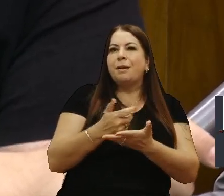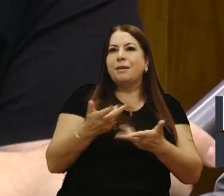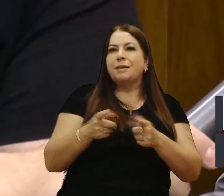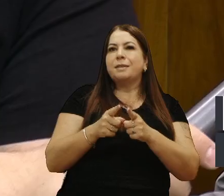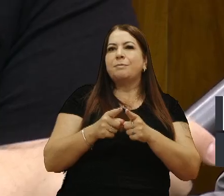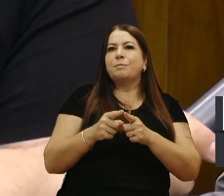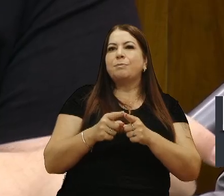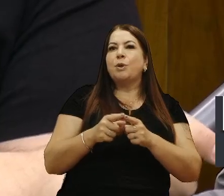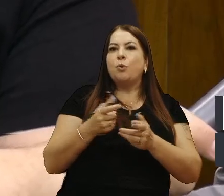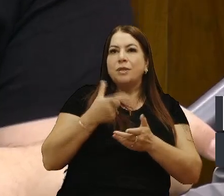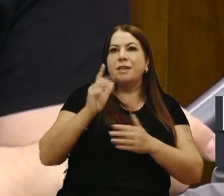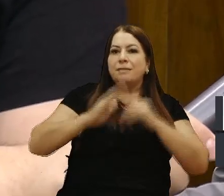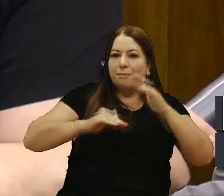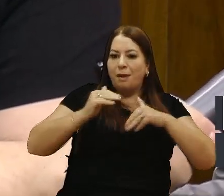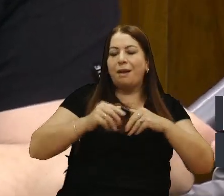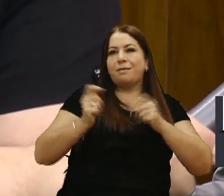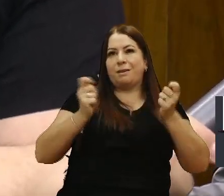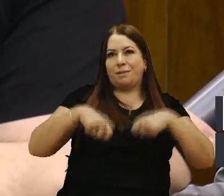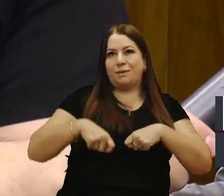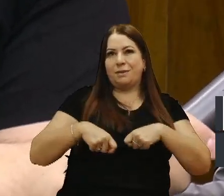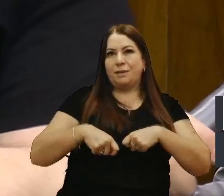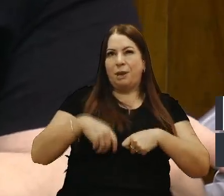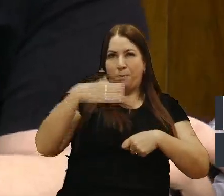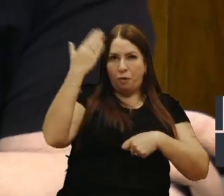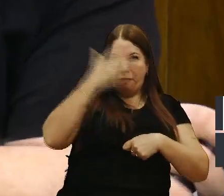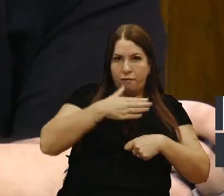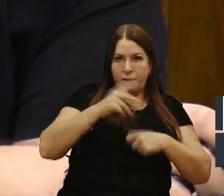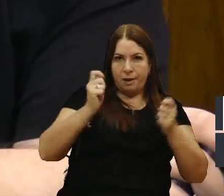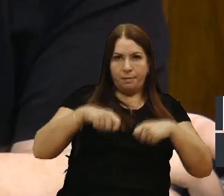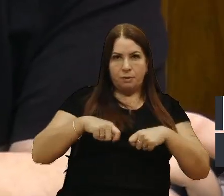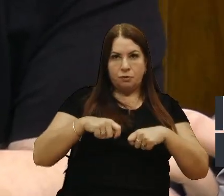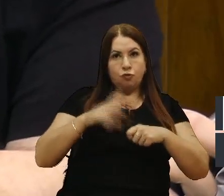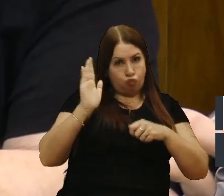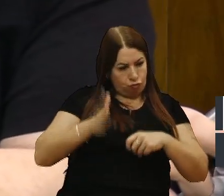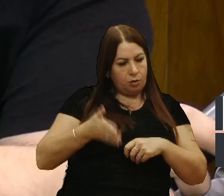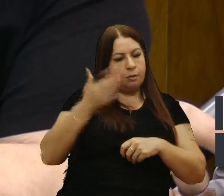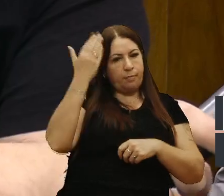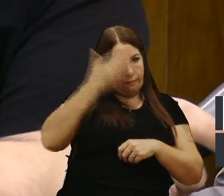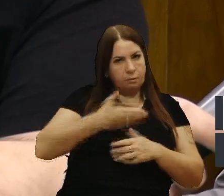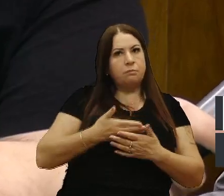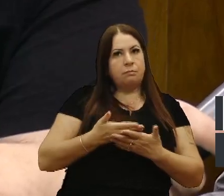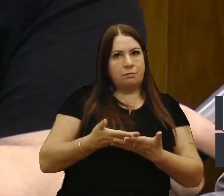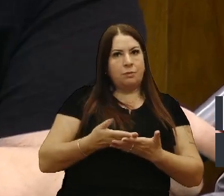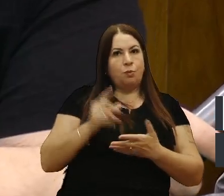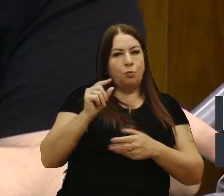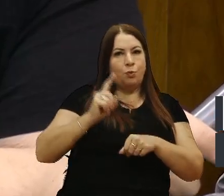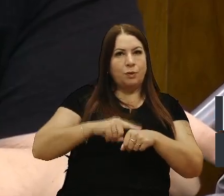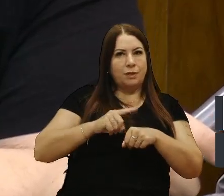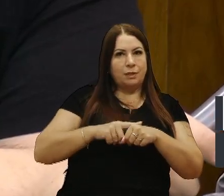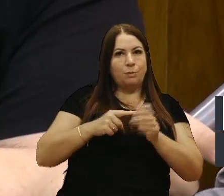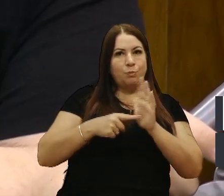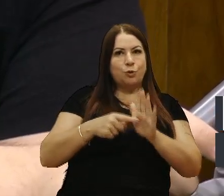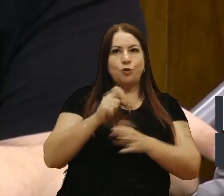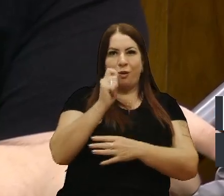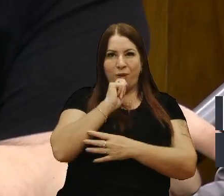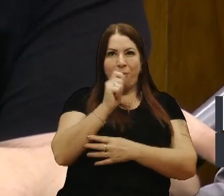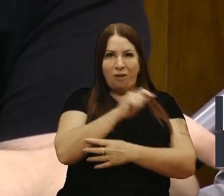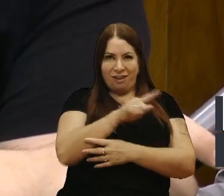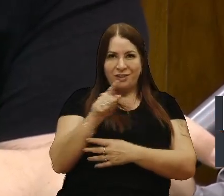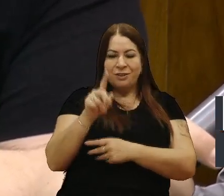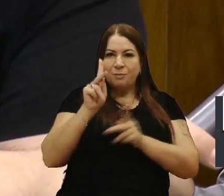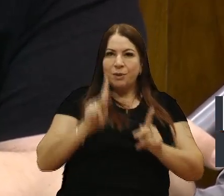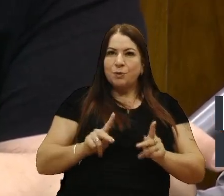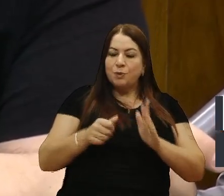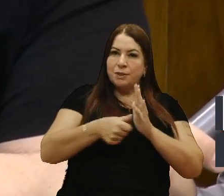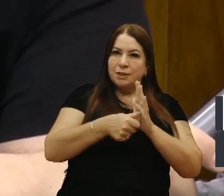essa capacidade. Provar que é capaz, já foi provado. Recentemente, passou uma reportagem. Pessoas